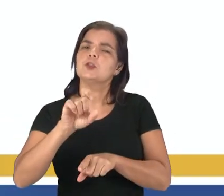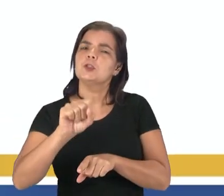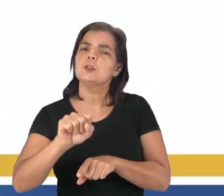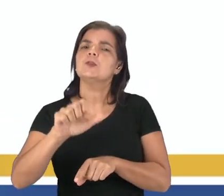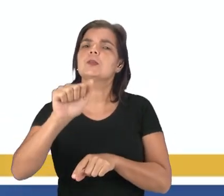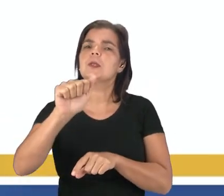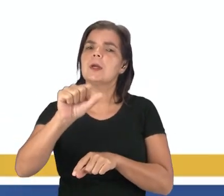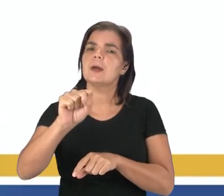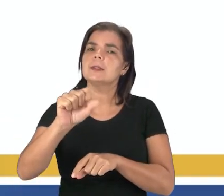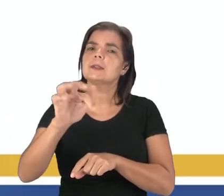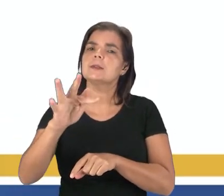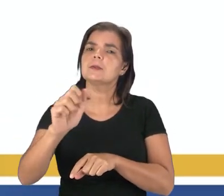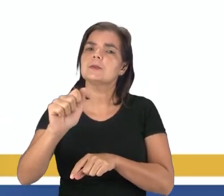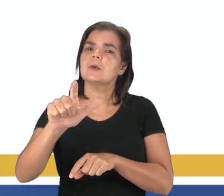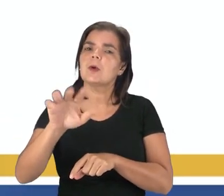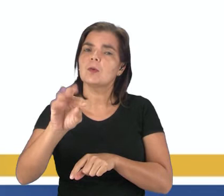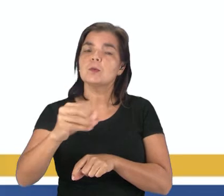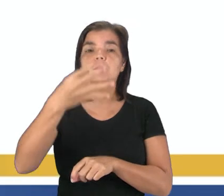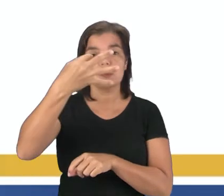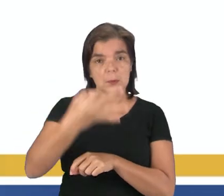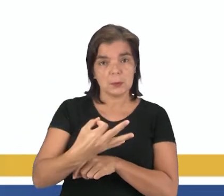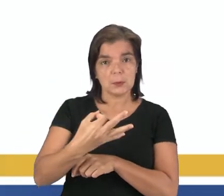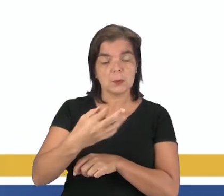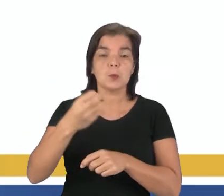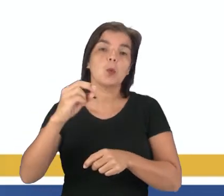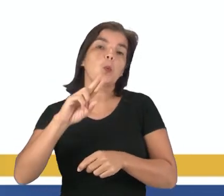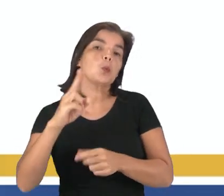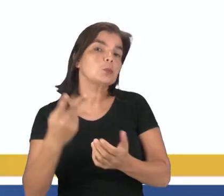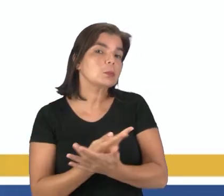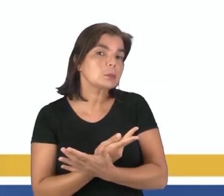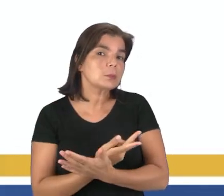essa afirmação está correta?